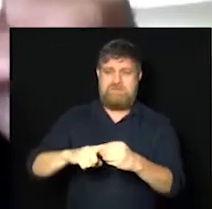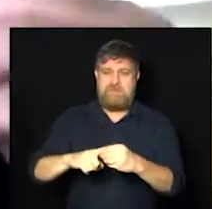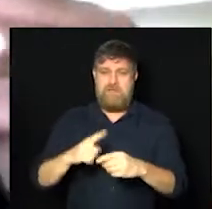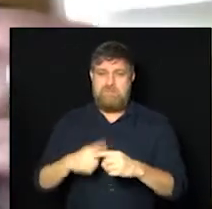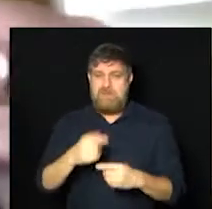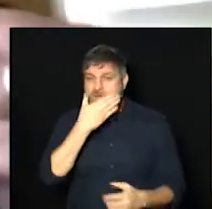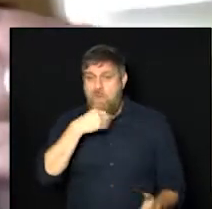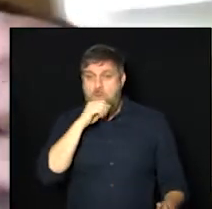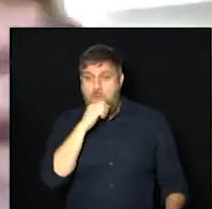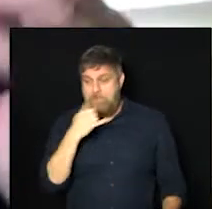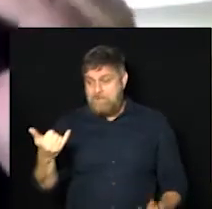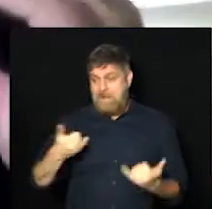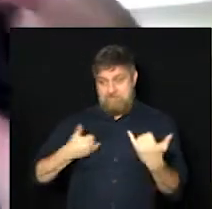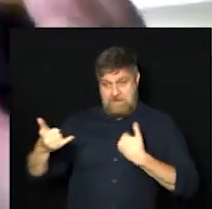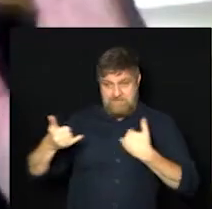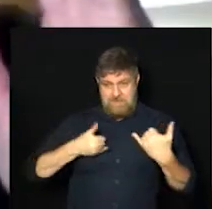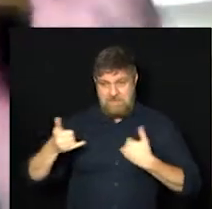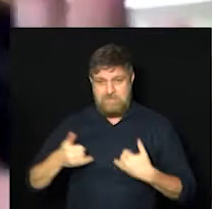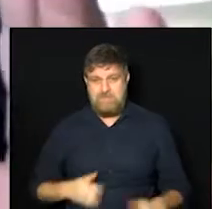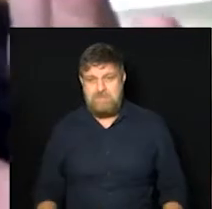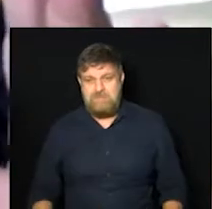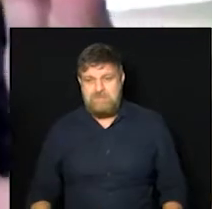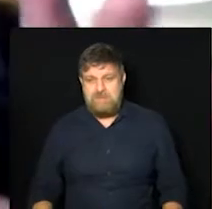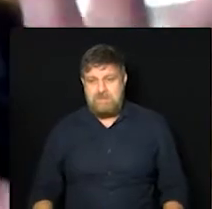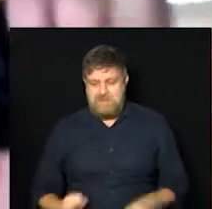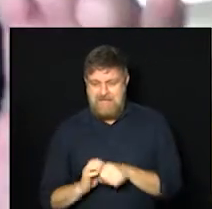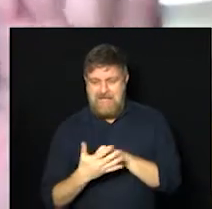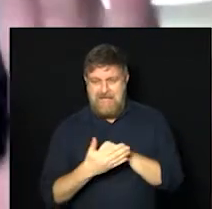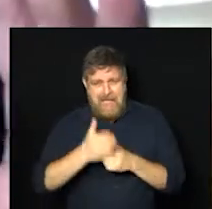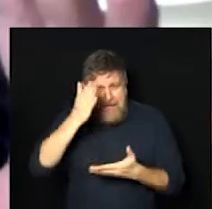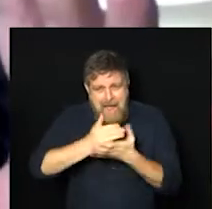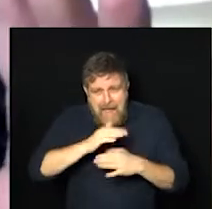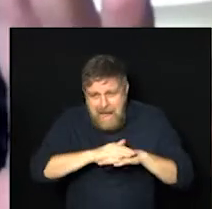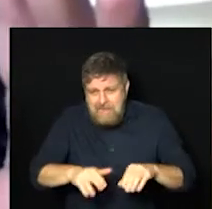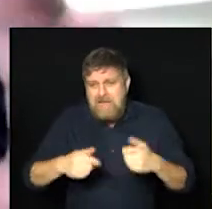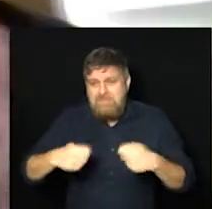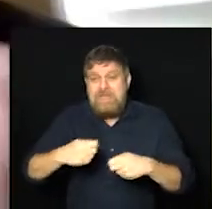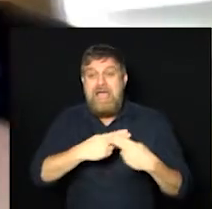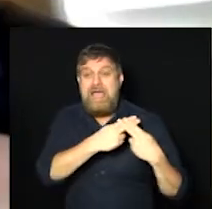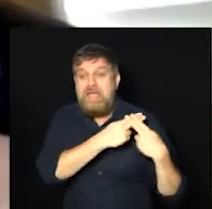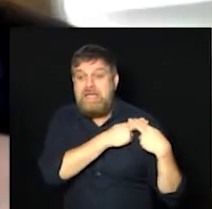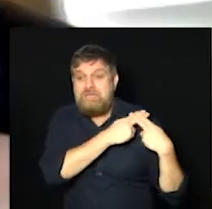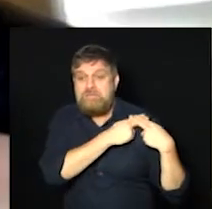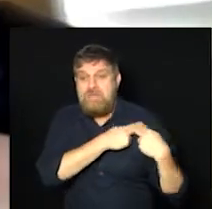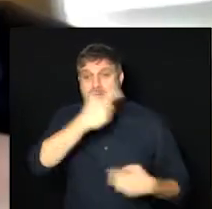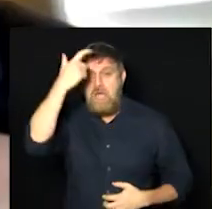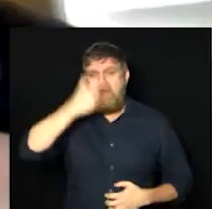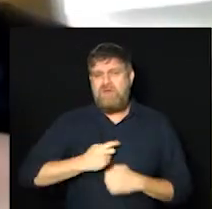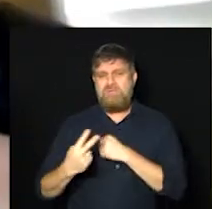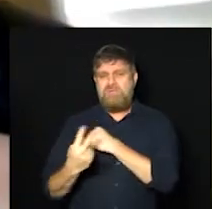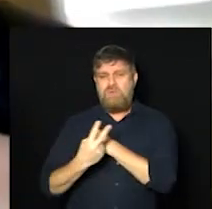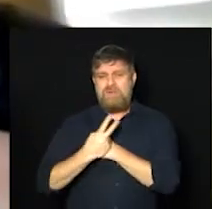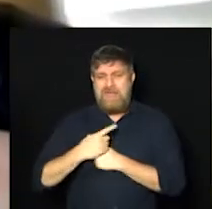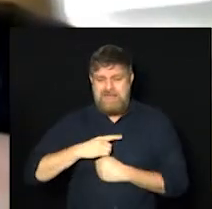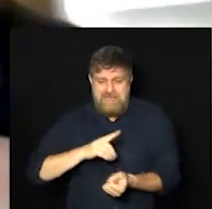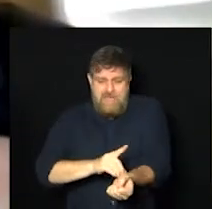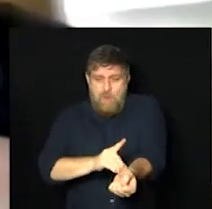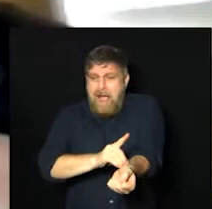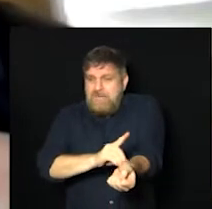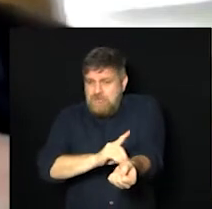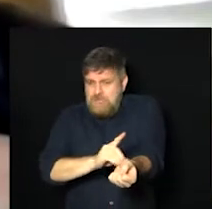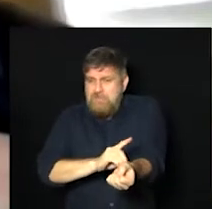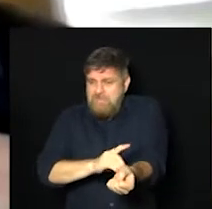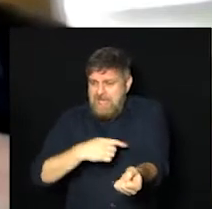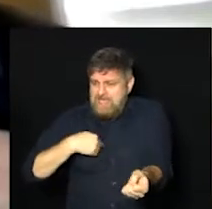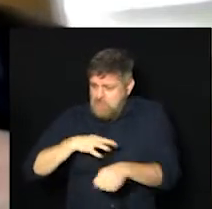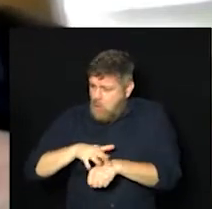pai diz o seguinte, Gabriel, essa coisa que precisa acabar na pandemia, uma coisa é ter responsabilidade. Eu me cuidei demais, eu sou diabético agressivo.